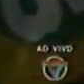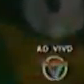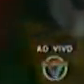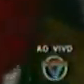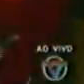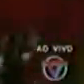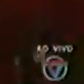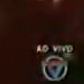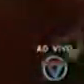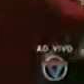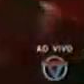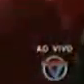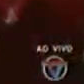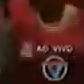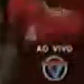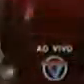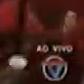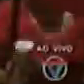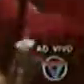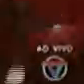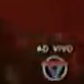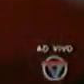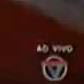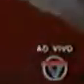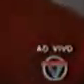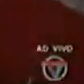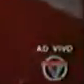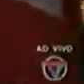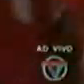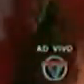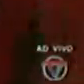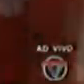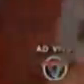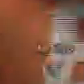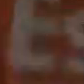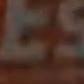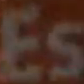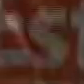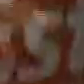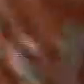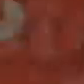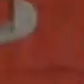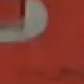mostrar como está a movimentação aqui do lado de fora. TV Tambaú, as eleições 2012.